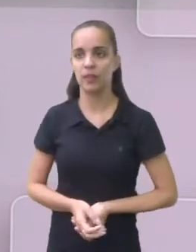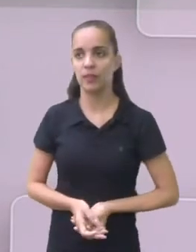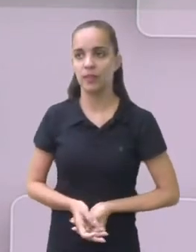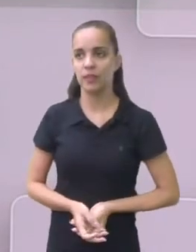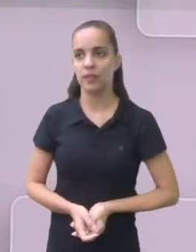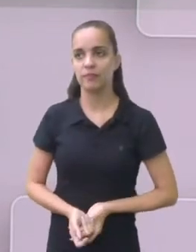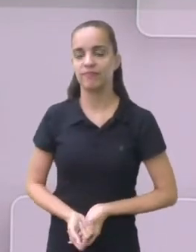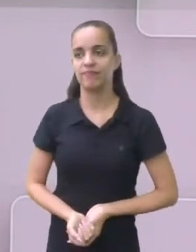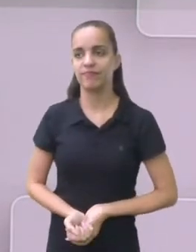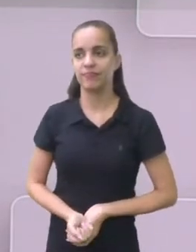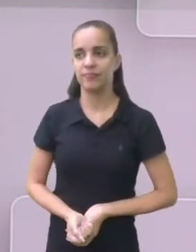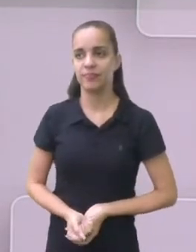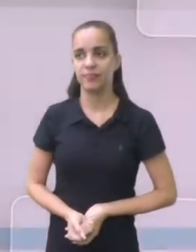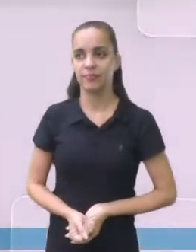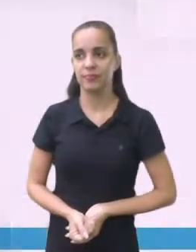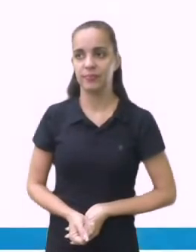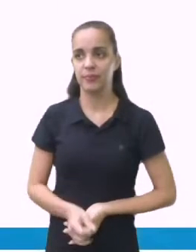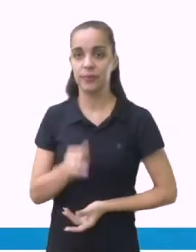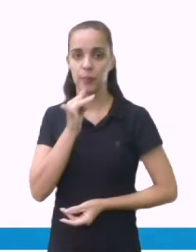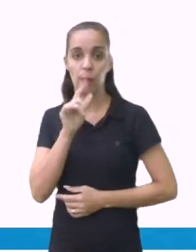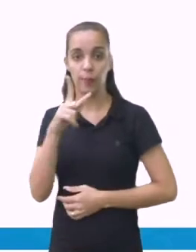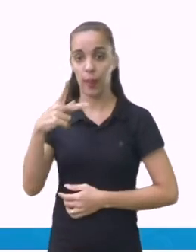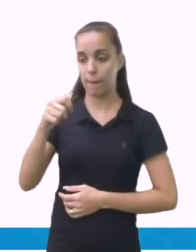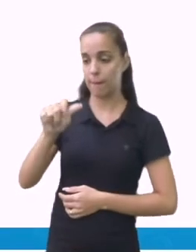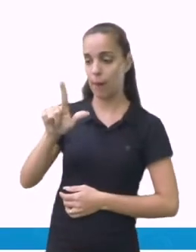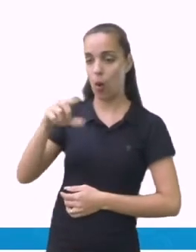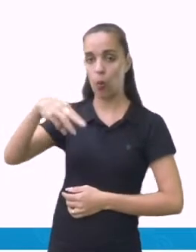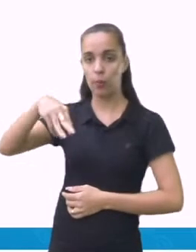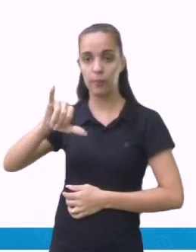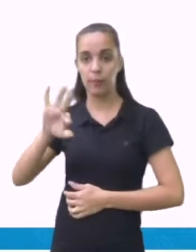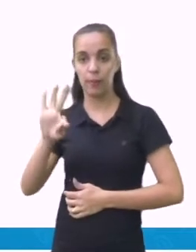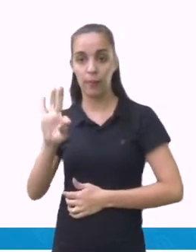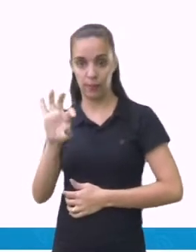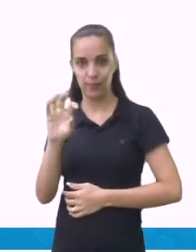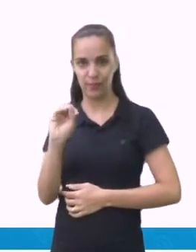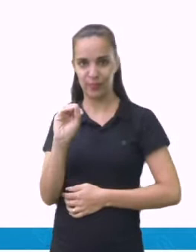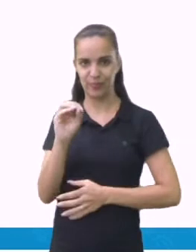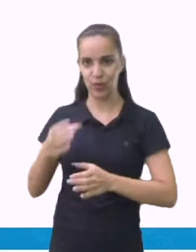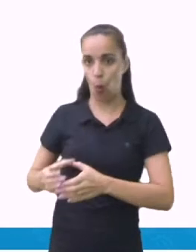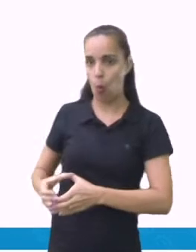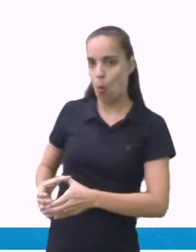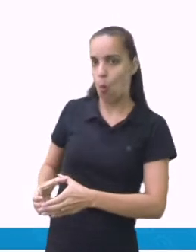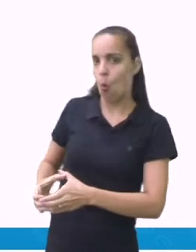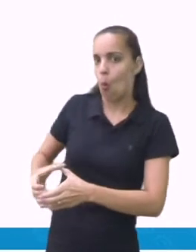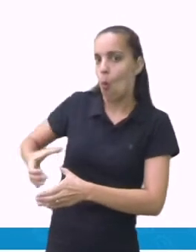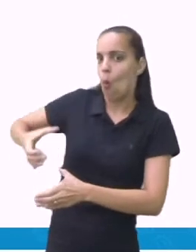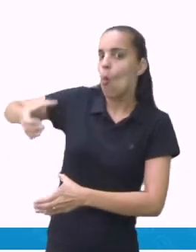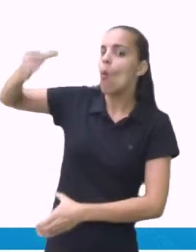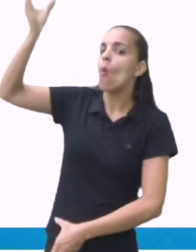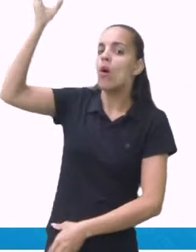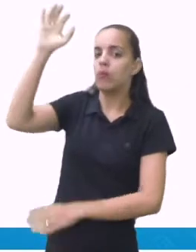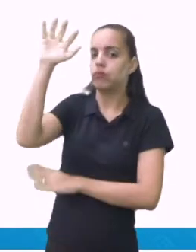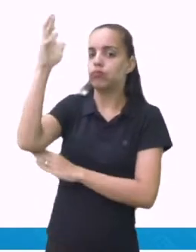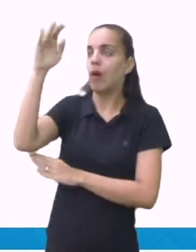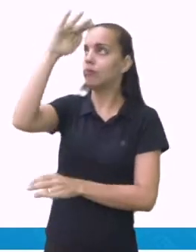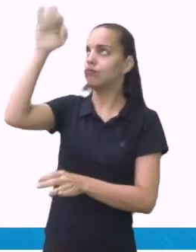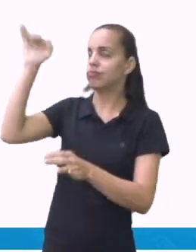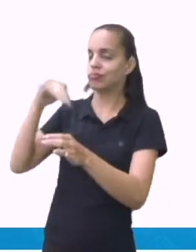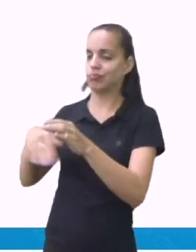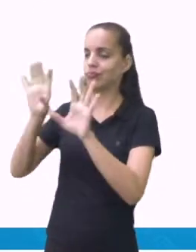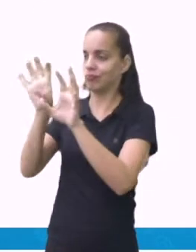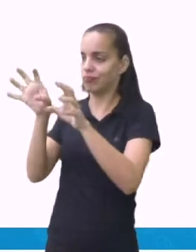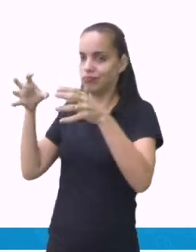Olha, tem sim. Então, temos aí o palmito, tá? Que vem aí de qualidades diferentes